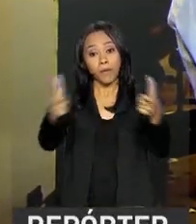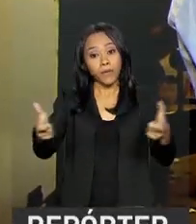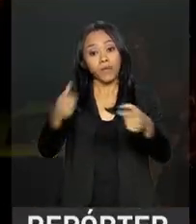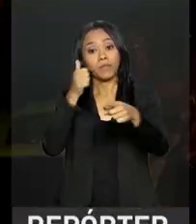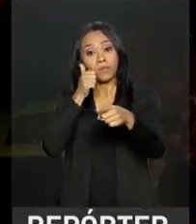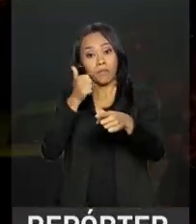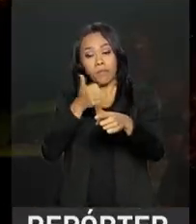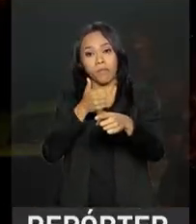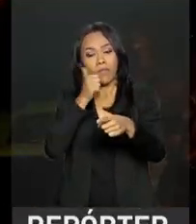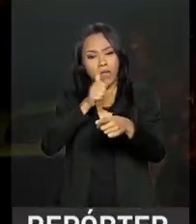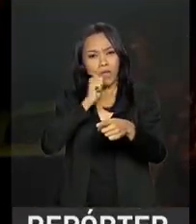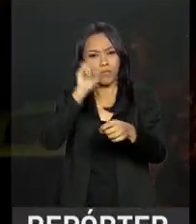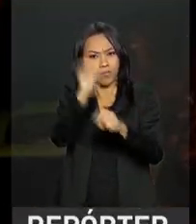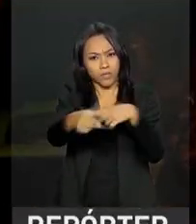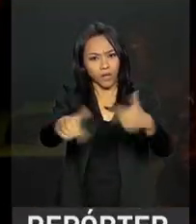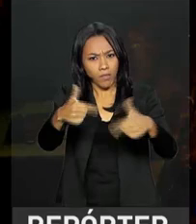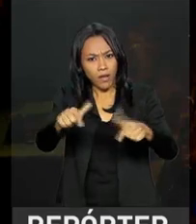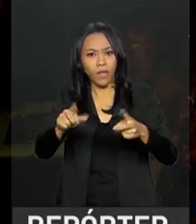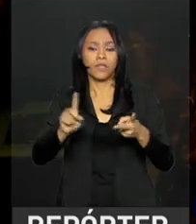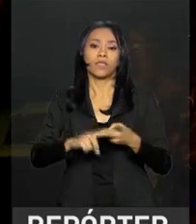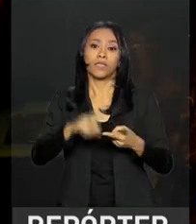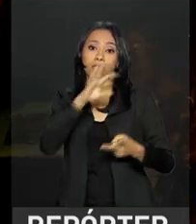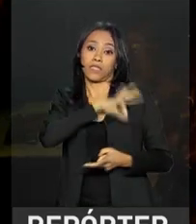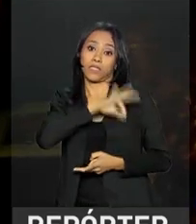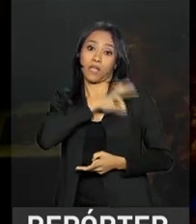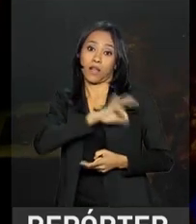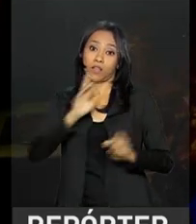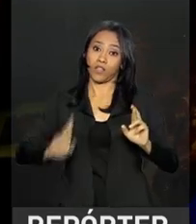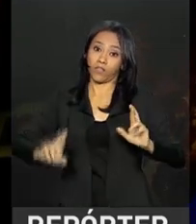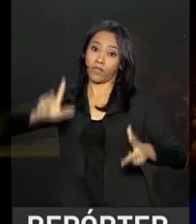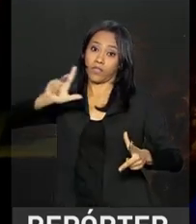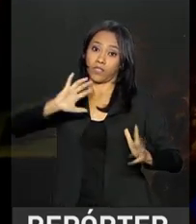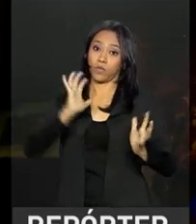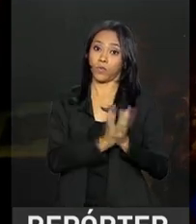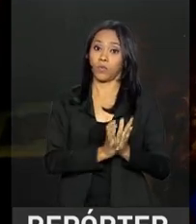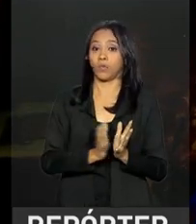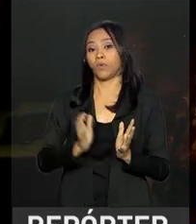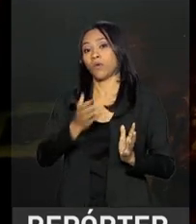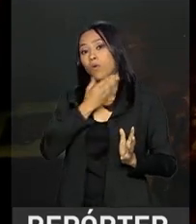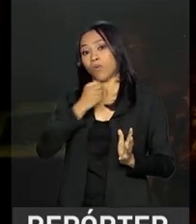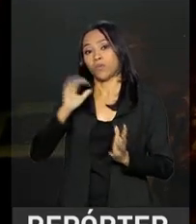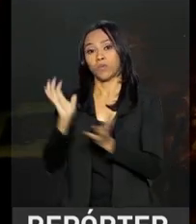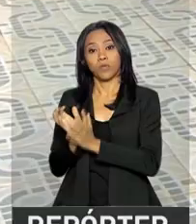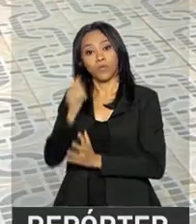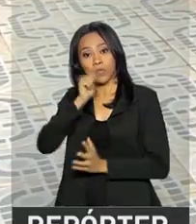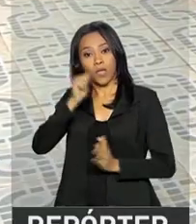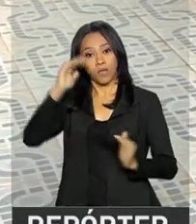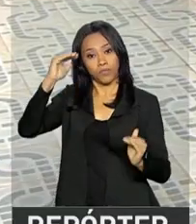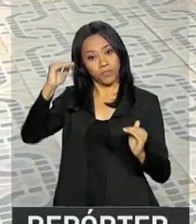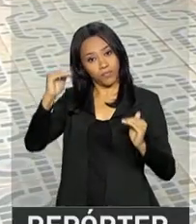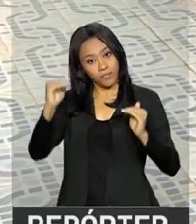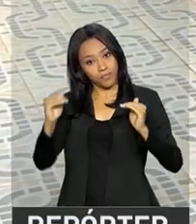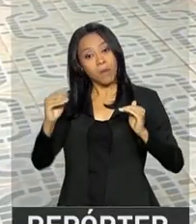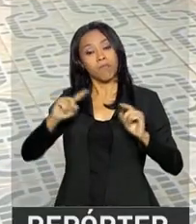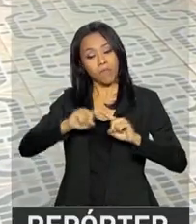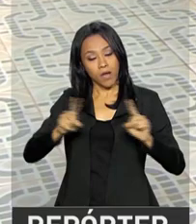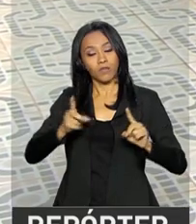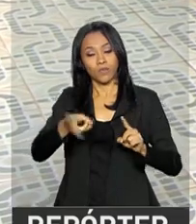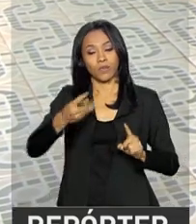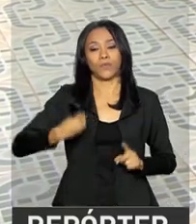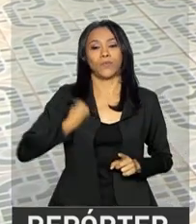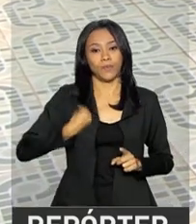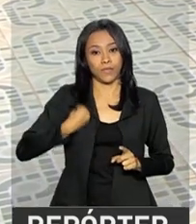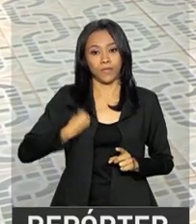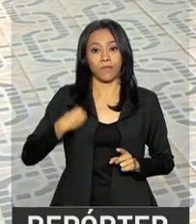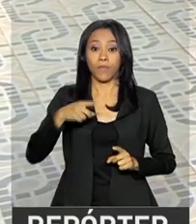de trabalho e a diferença salarial entre homens e mulheres ter diminuído, ela ainda existe. A maternidade é um dos motivos